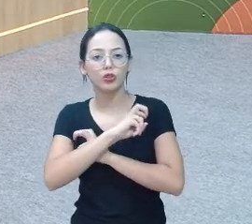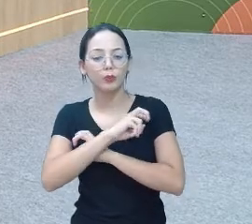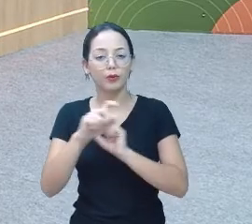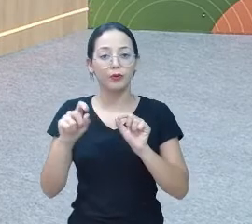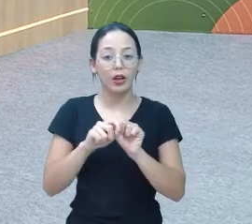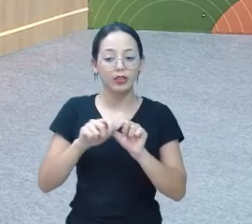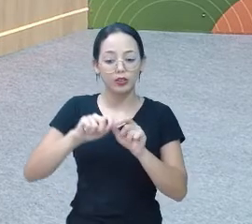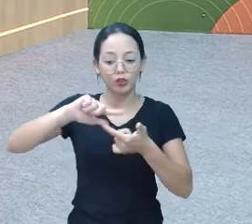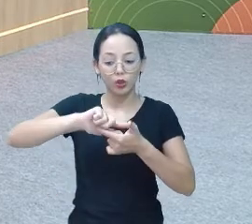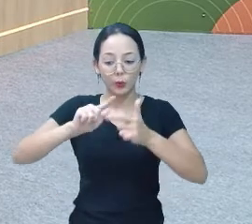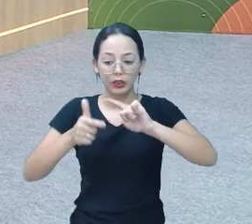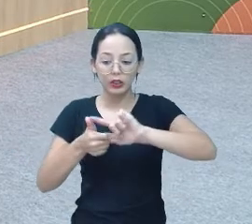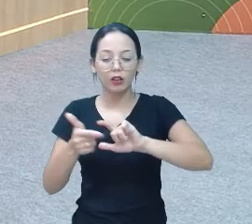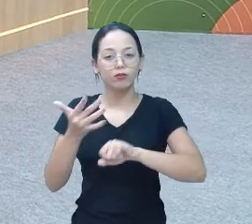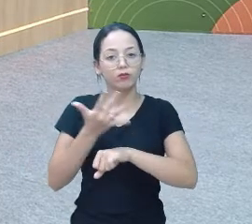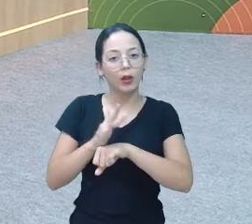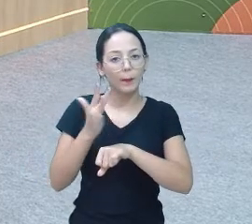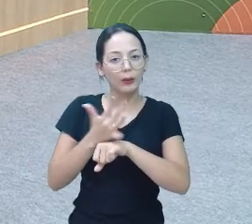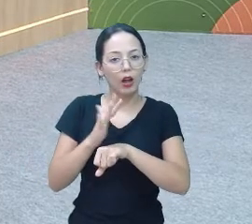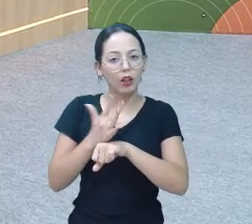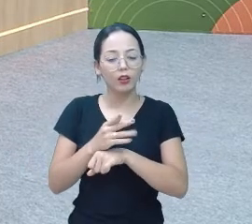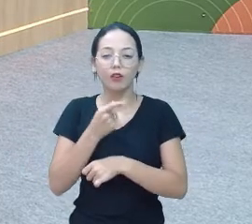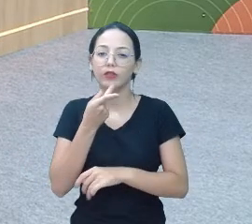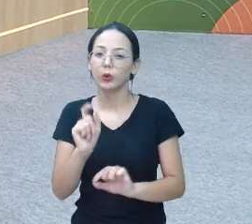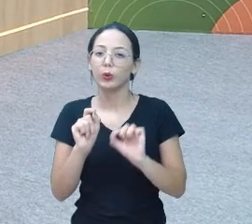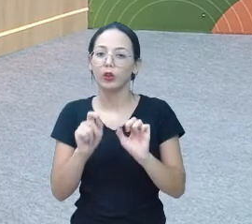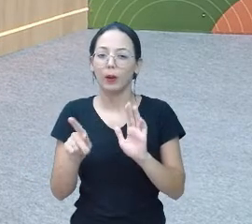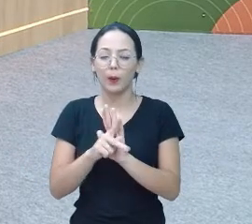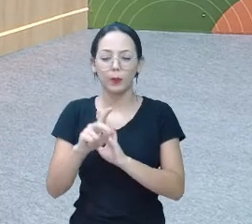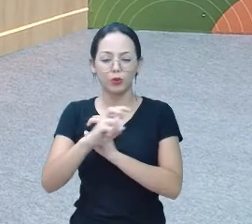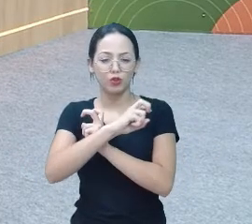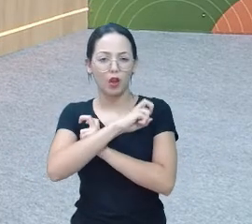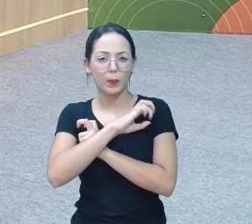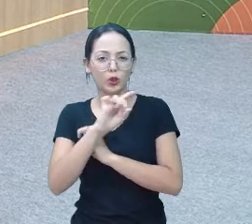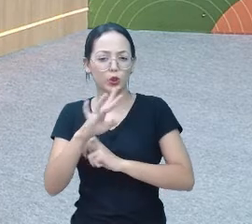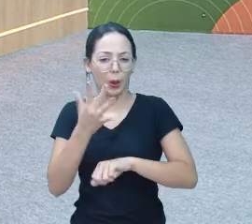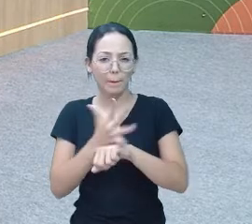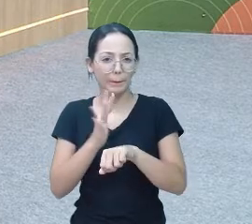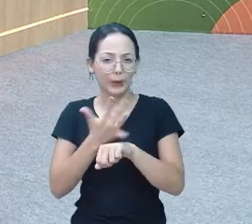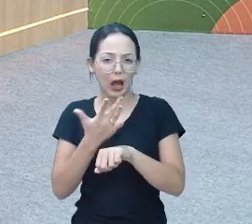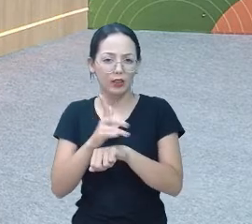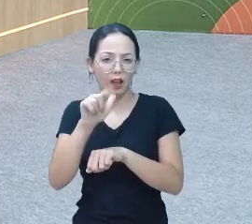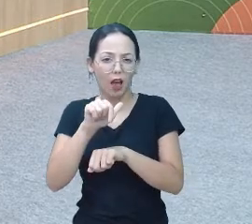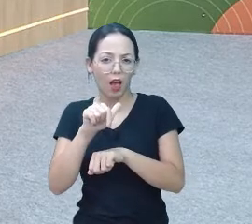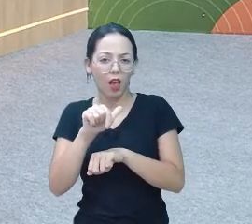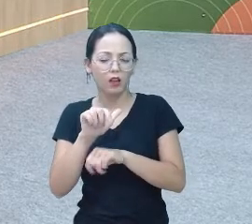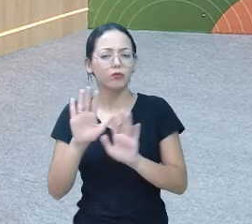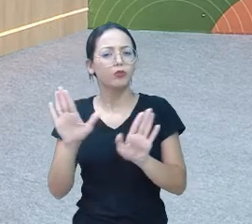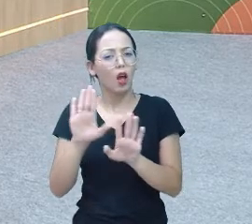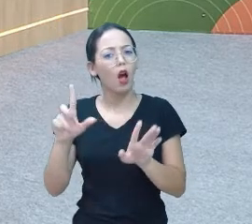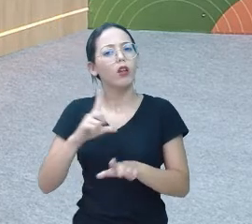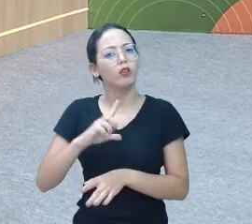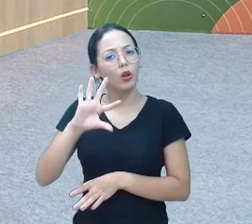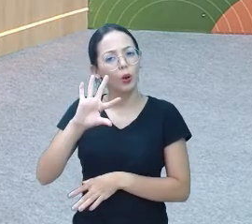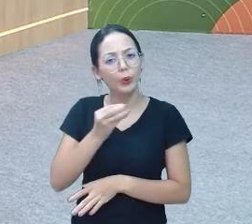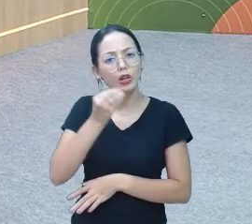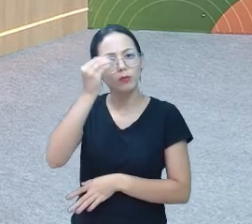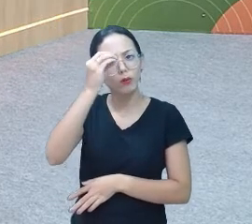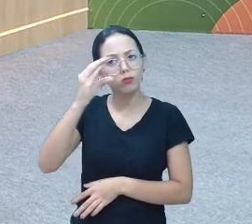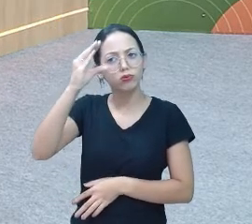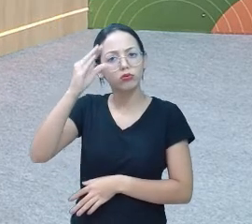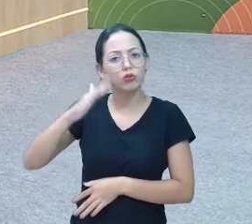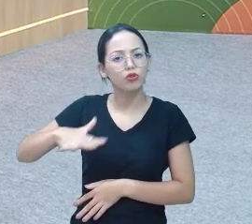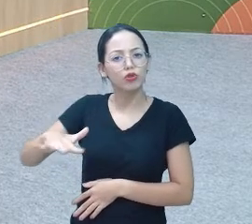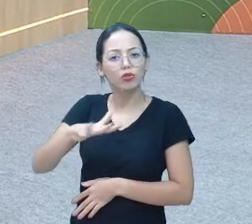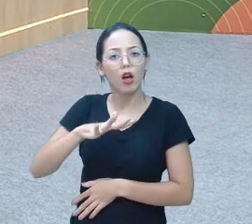na prática. Não estou querendo dizer que os egípcios só faziam geometria prática. Eles tinham conhecimentos gerais,